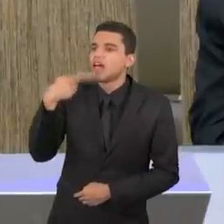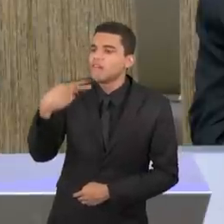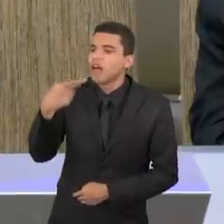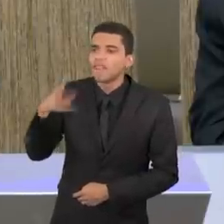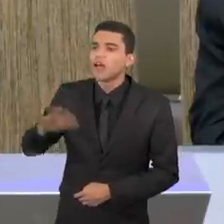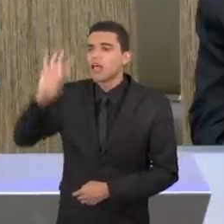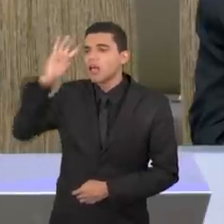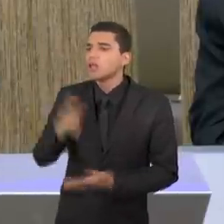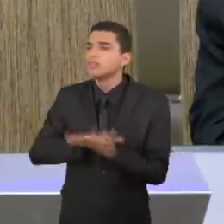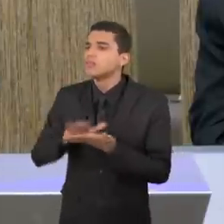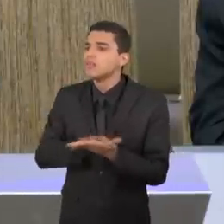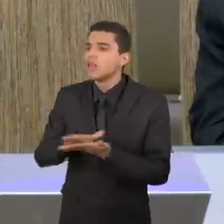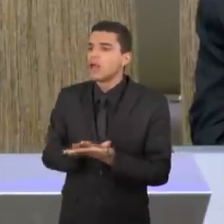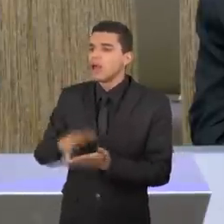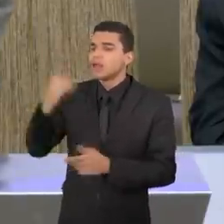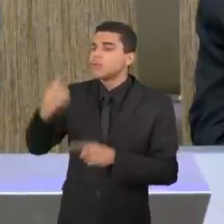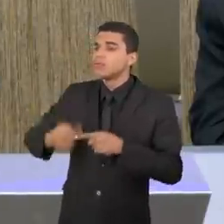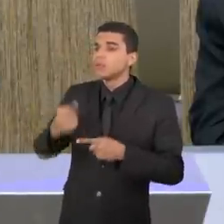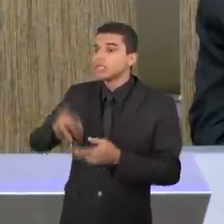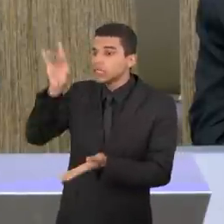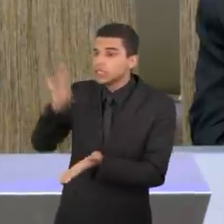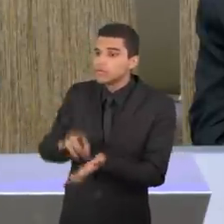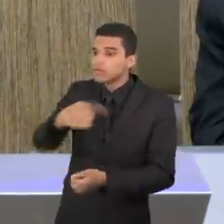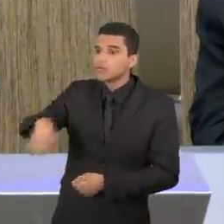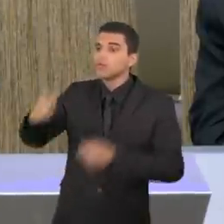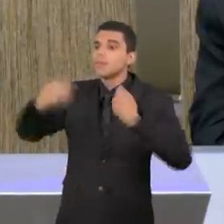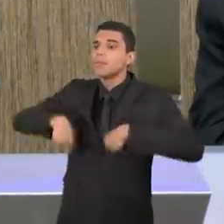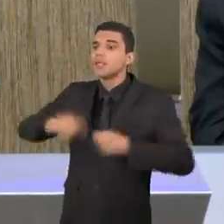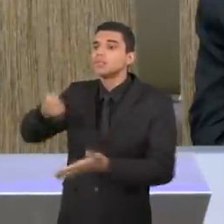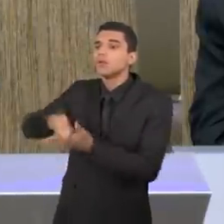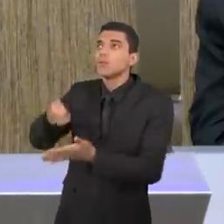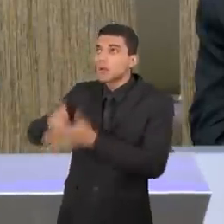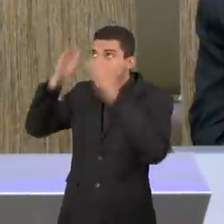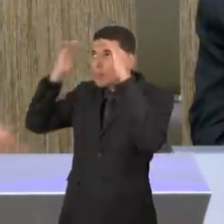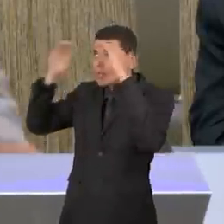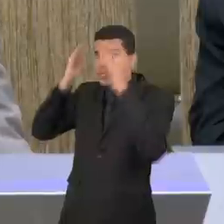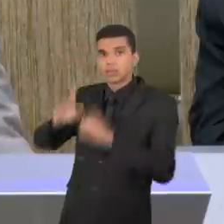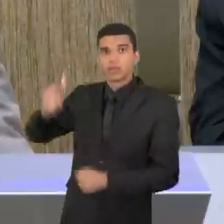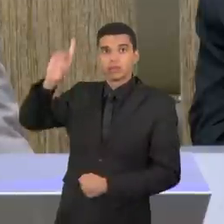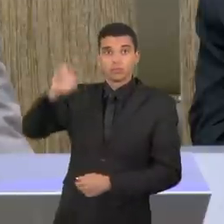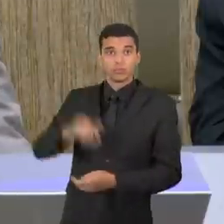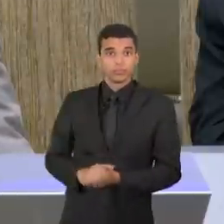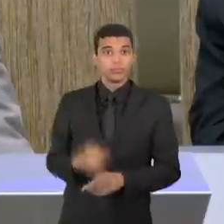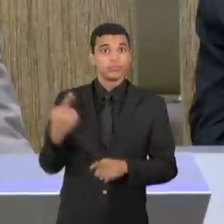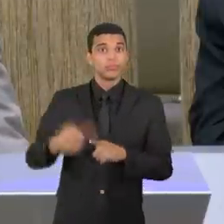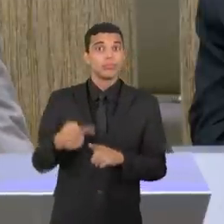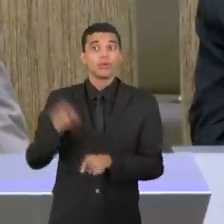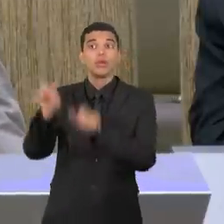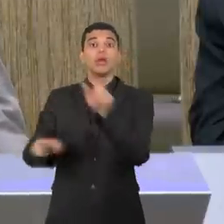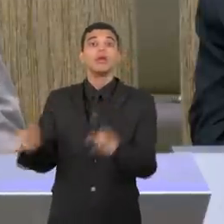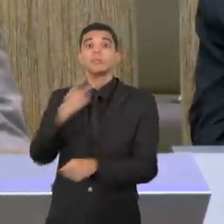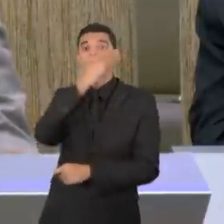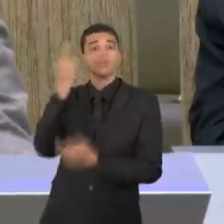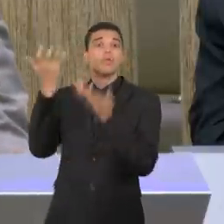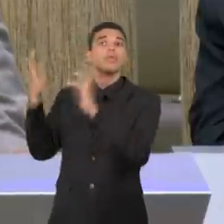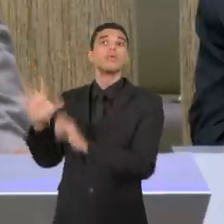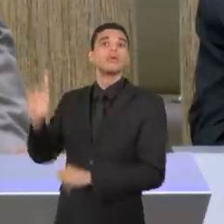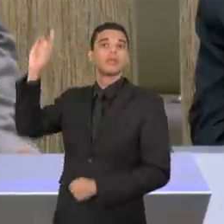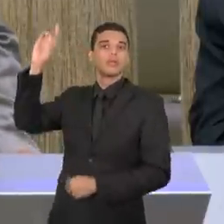de Joás, que houve aquela apostasia daquele povo. E quando